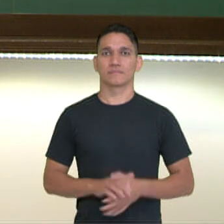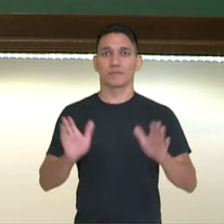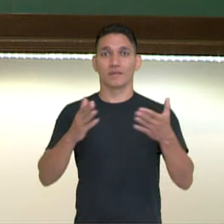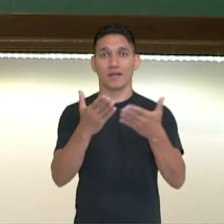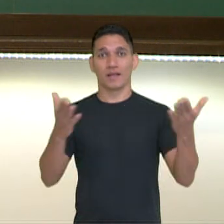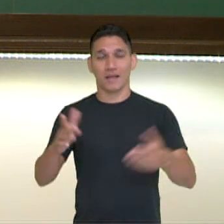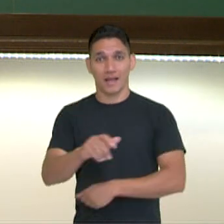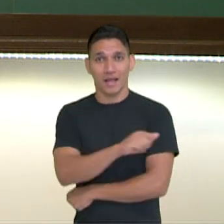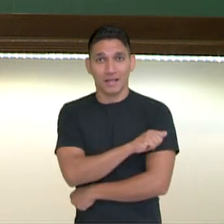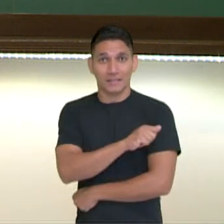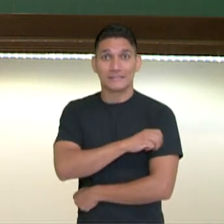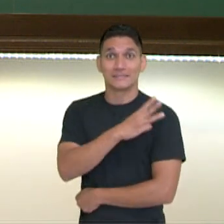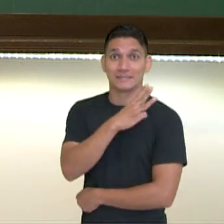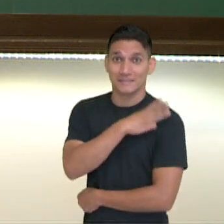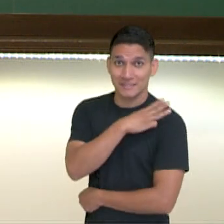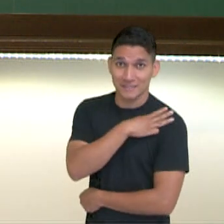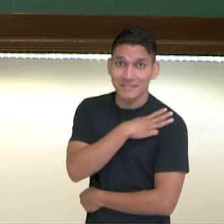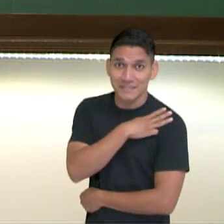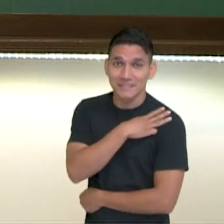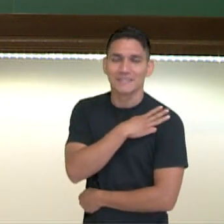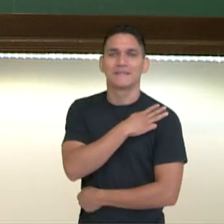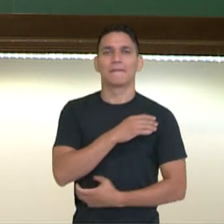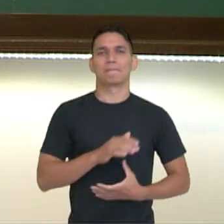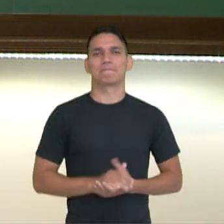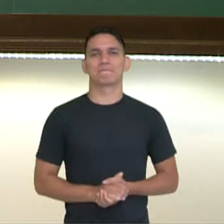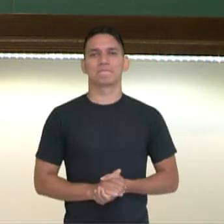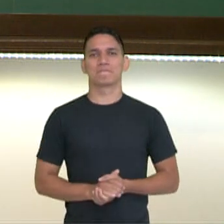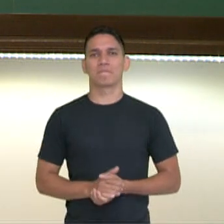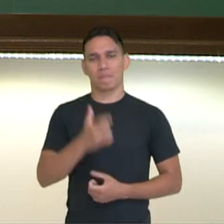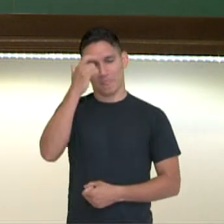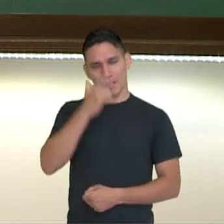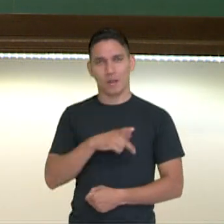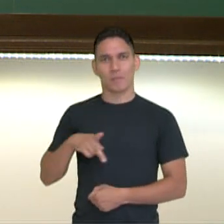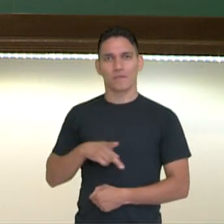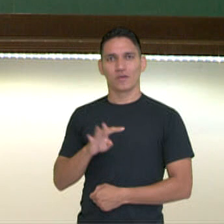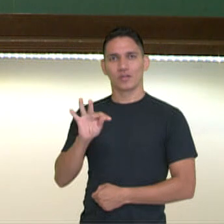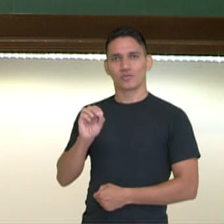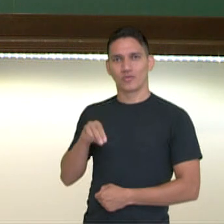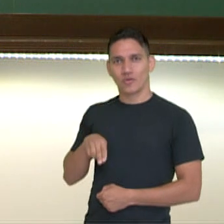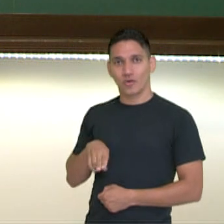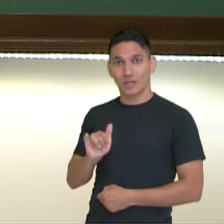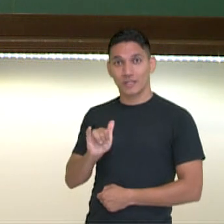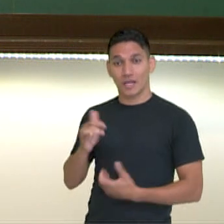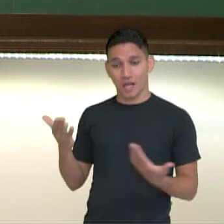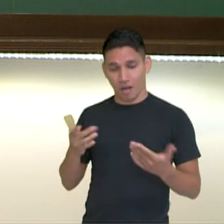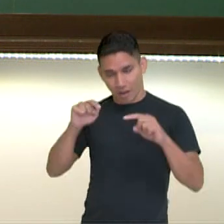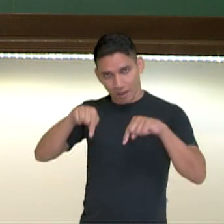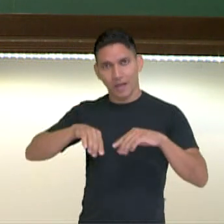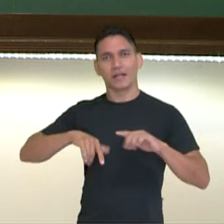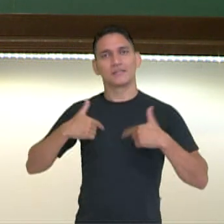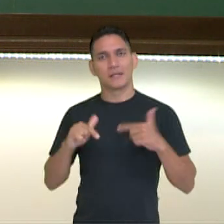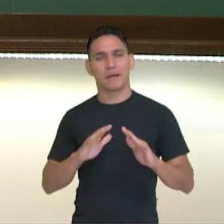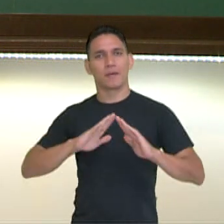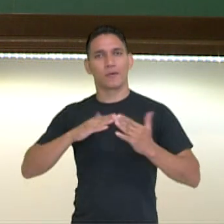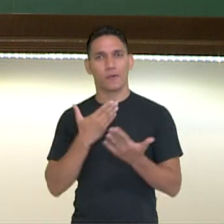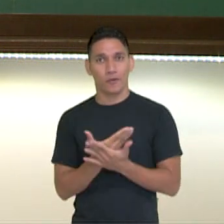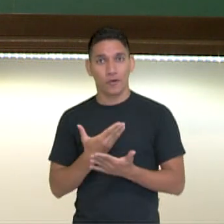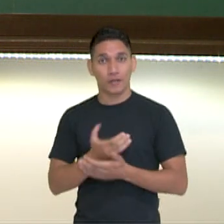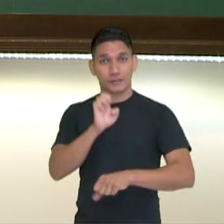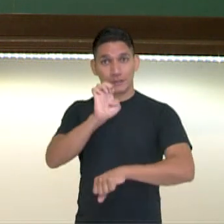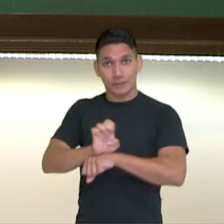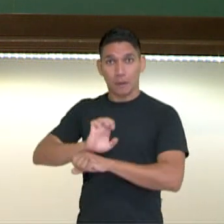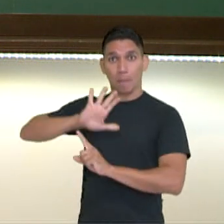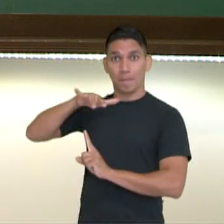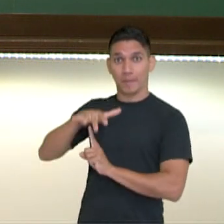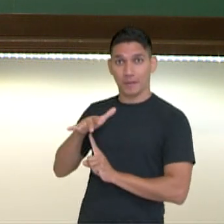Olá, estudantes da terceira série do ensino médio. Eu sou o professor Tony, trabalho aqui no Colégio Estadual do Paraná e